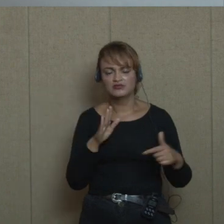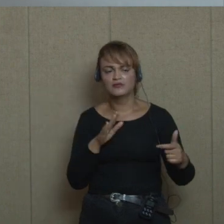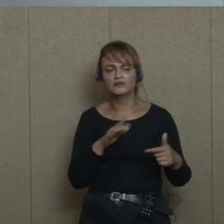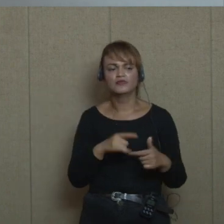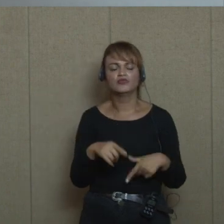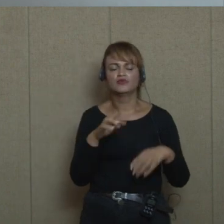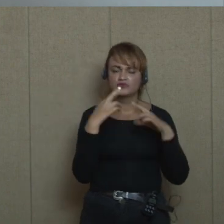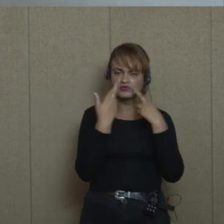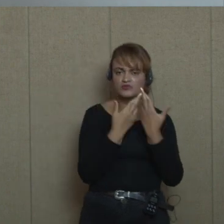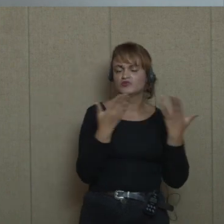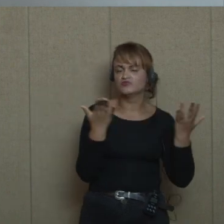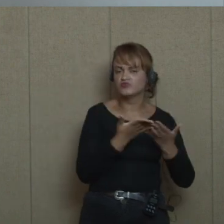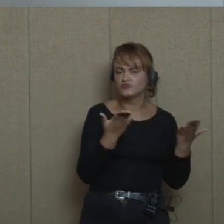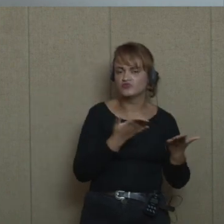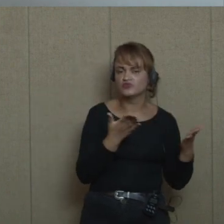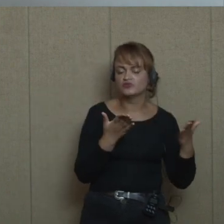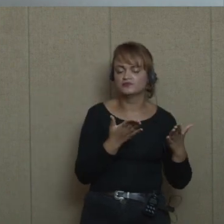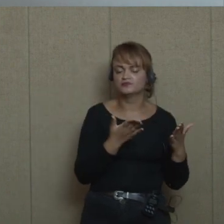nos reunimos hoje